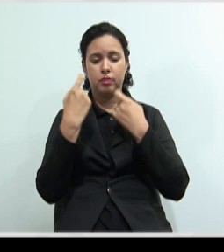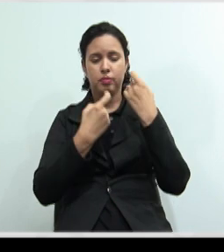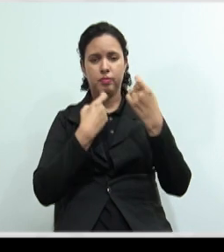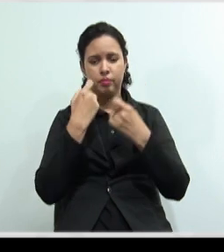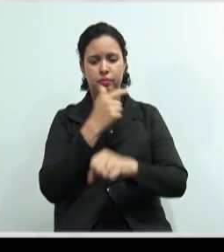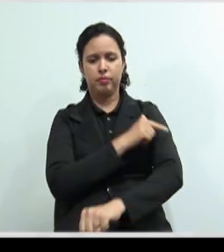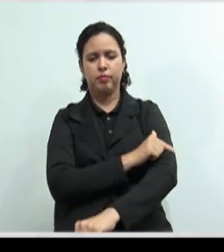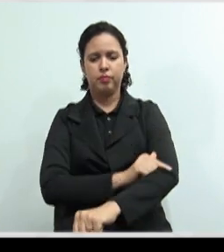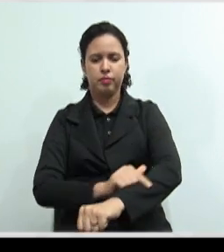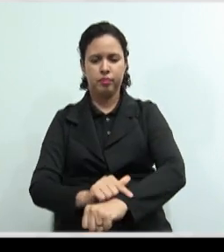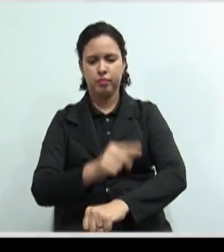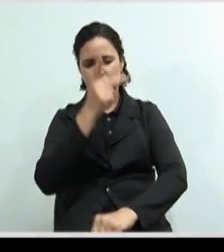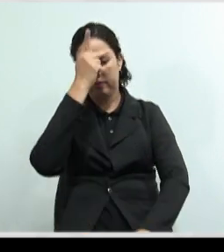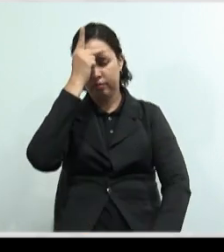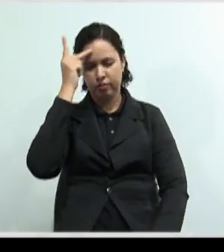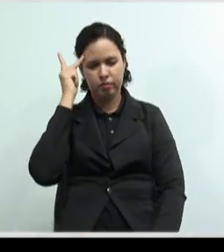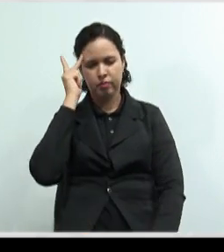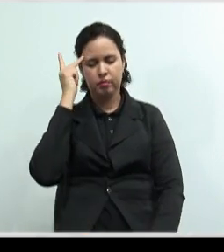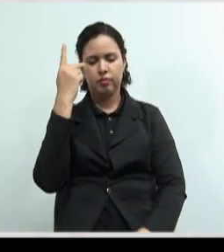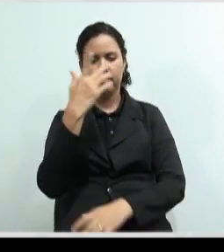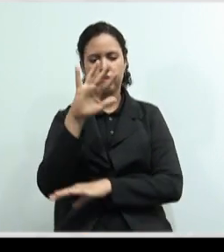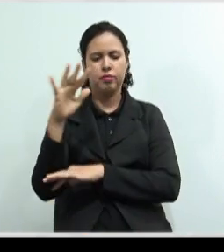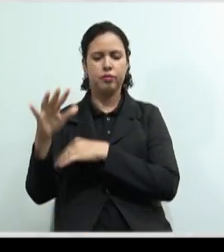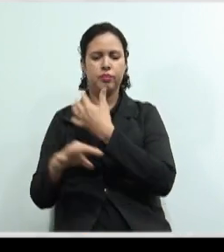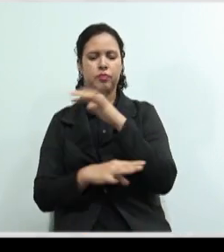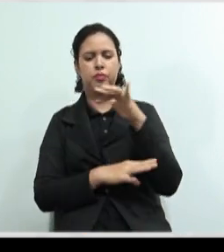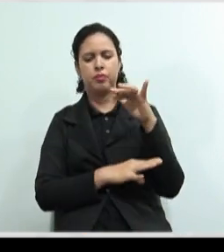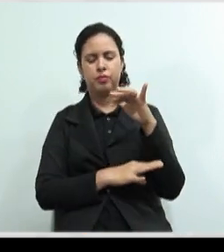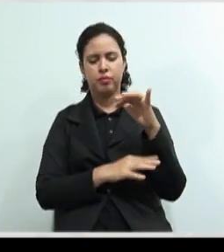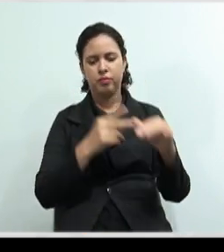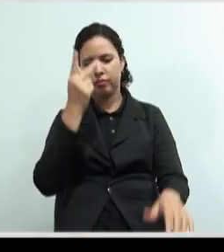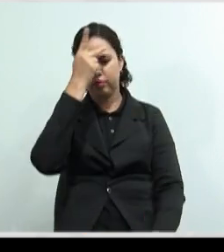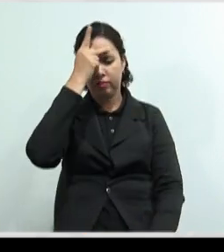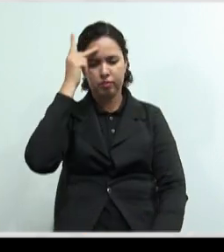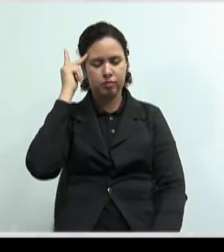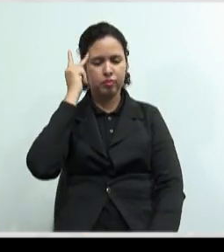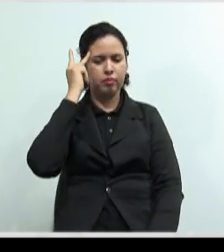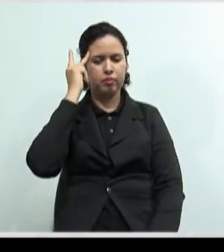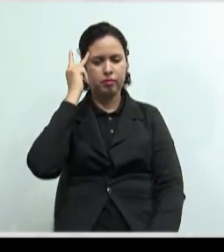e respeito pelas pessoas e pelo ambiente, e as